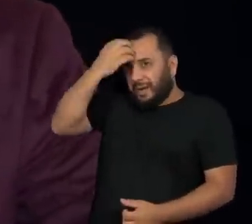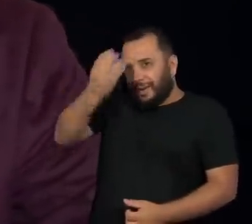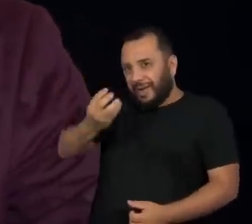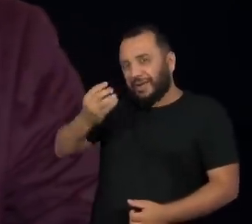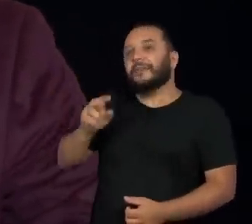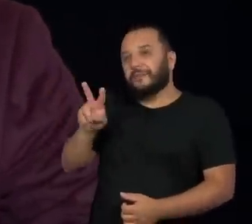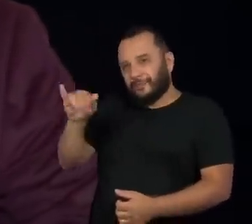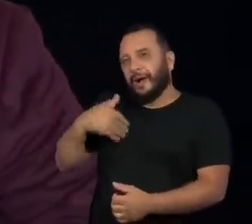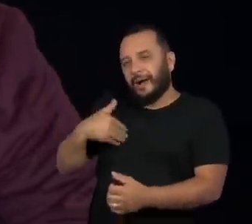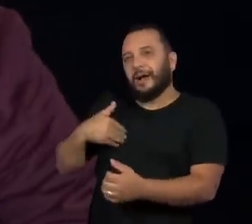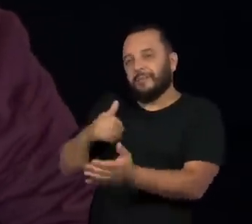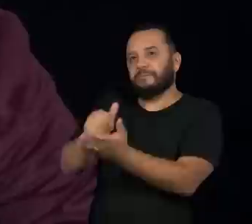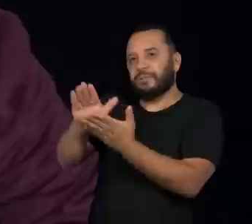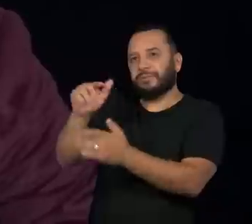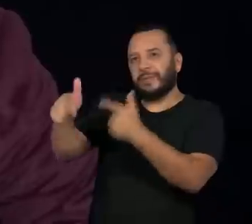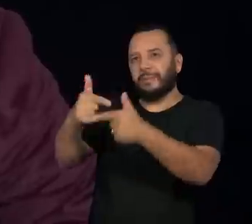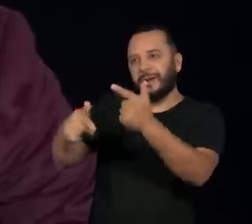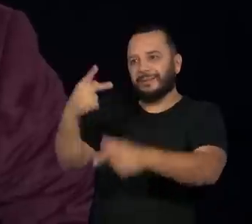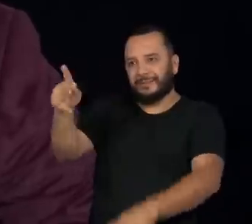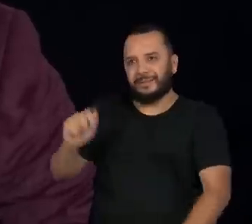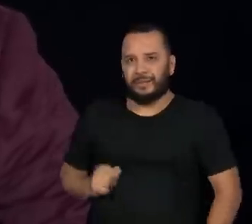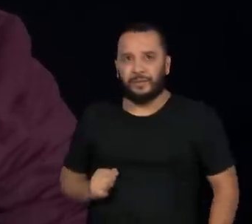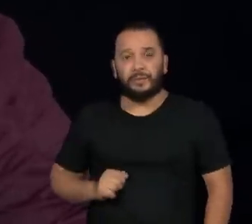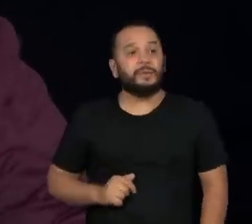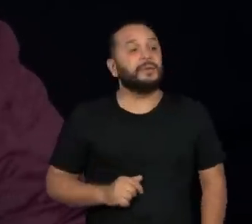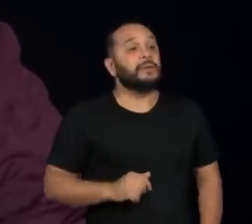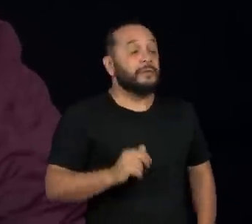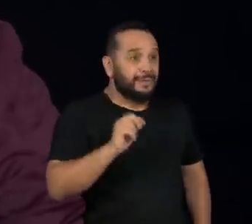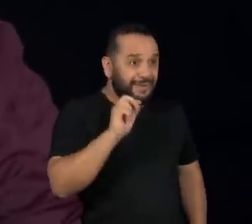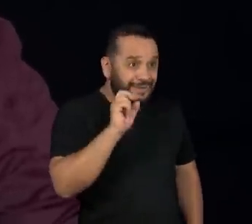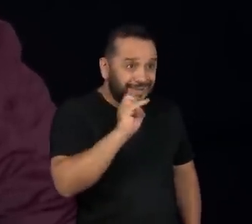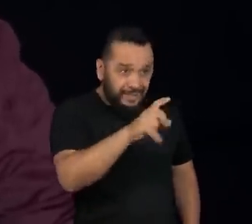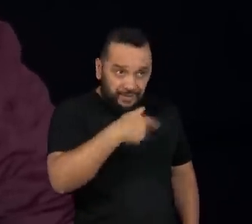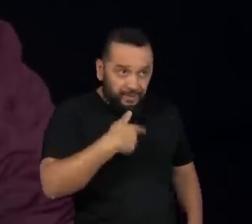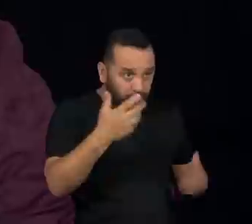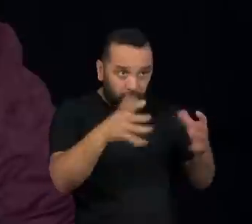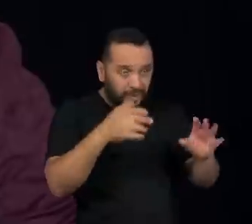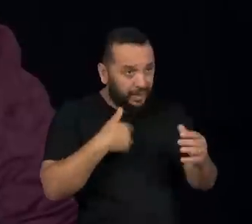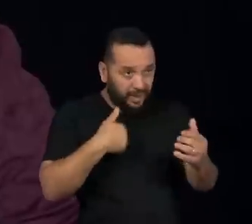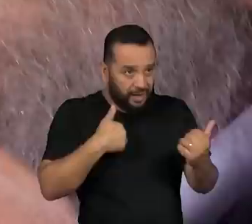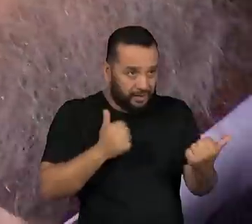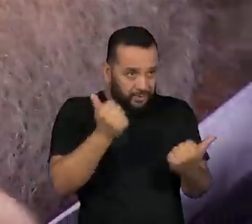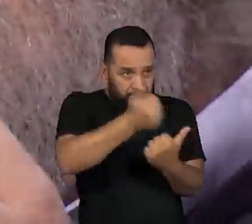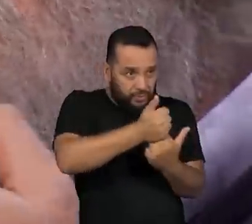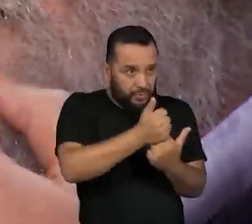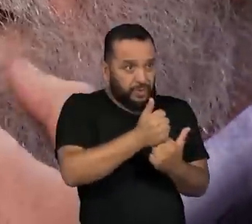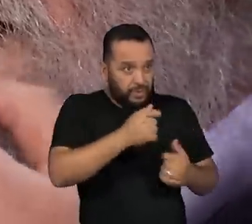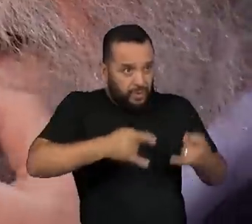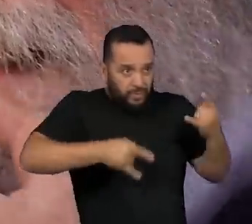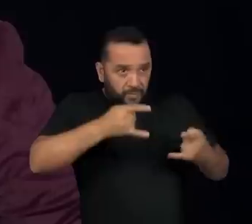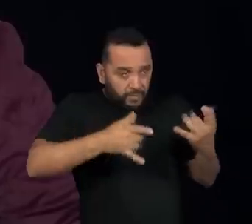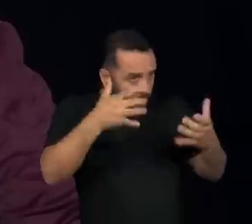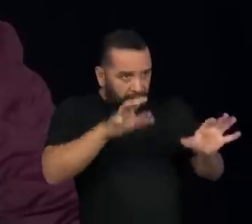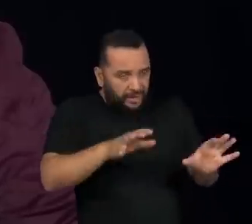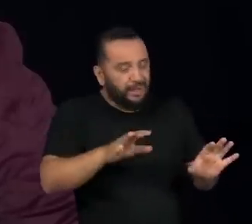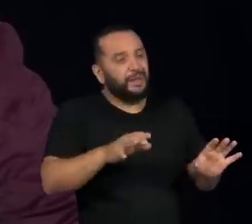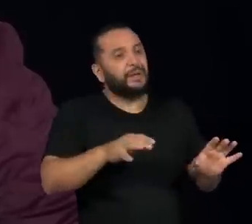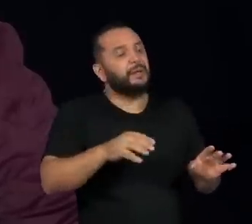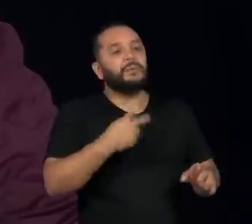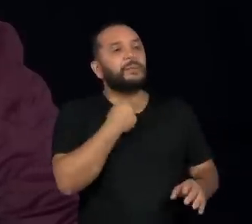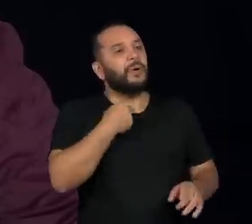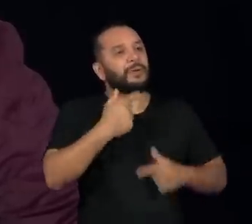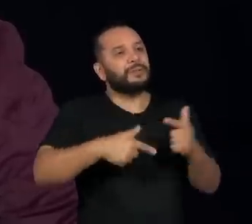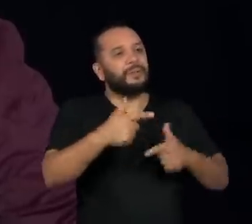ou então quem não quer ser substituído por um robô não trabalhe como um robô né que tem a ver com o que você falou